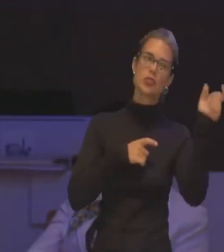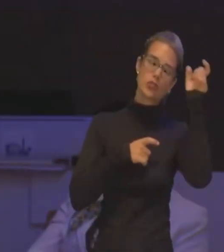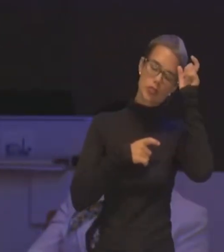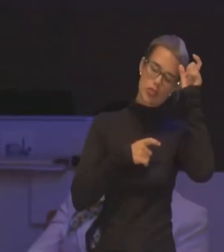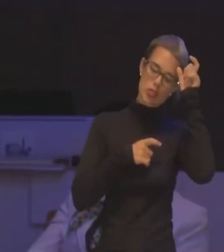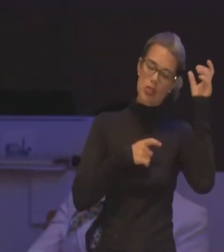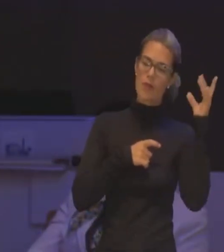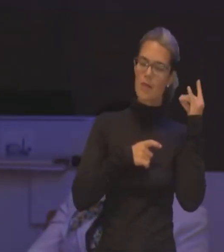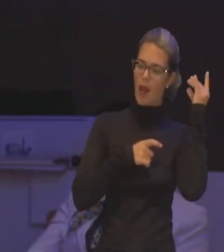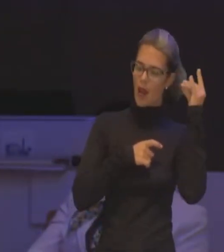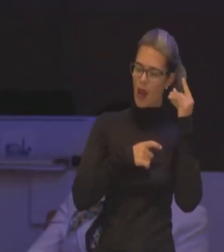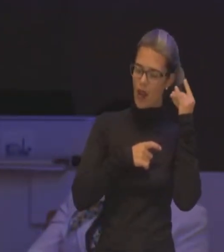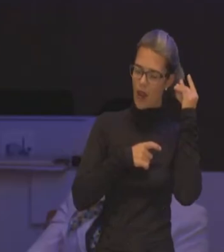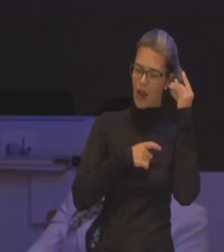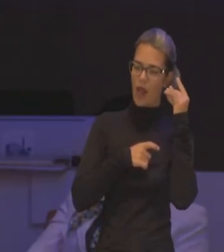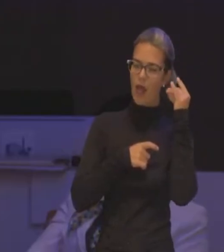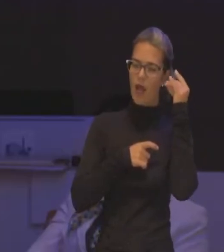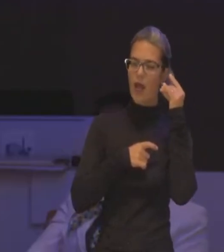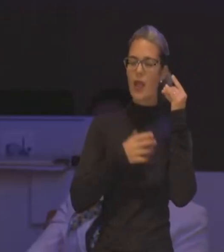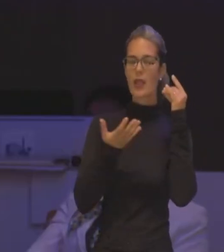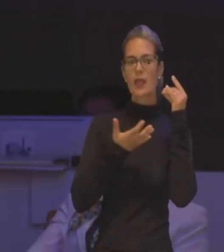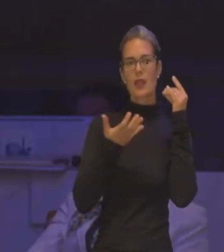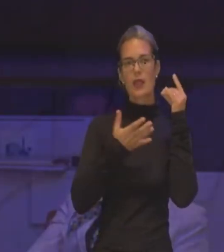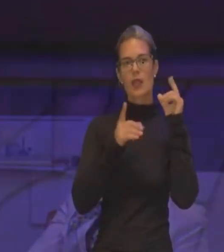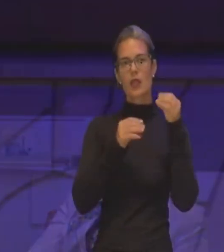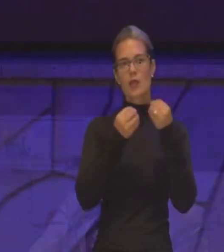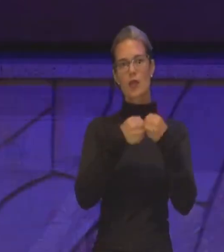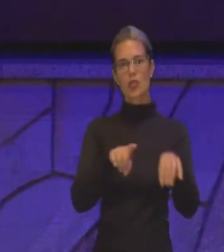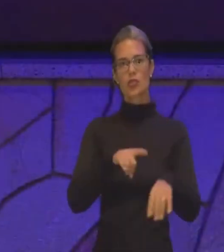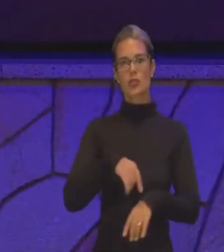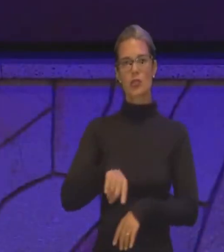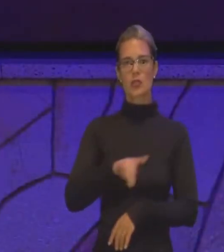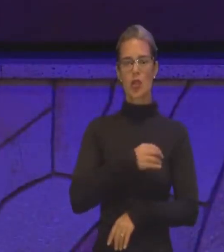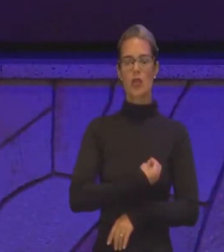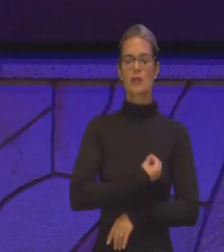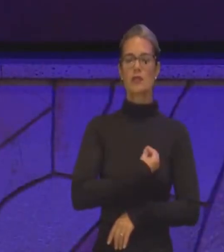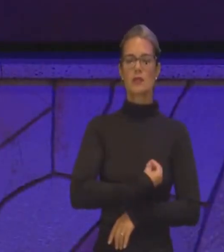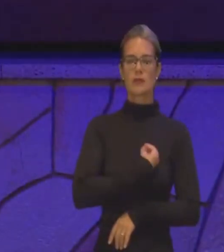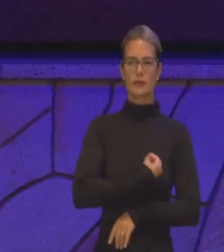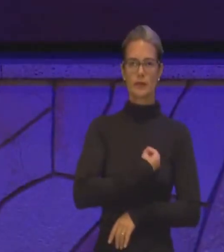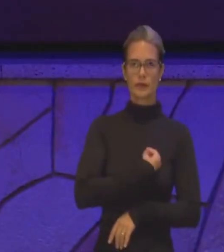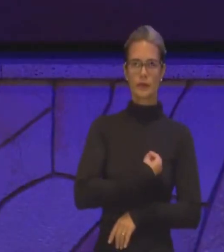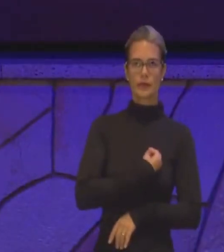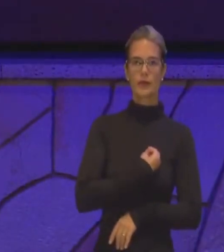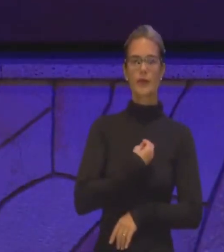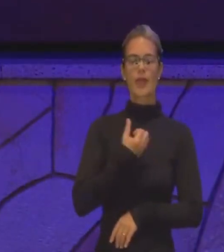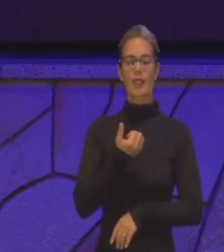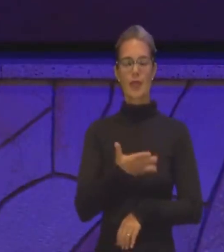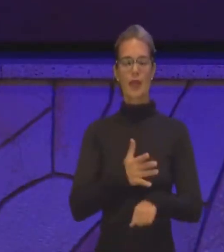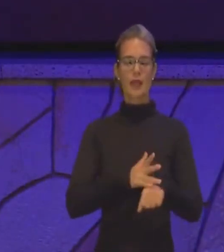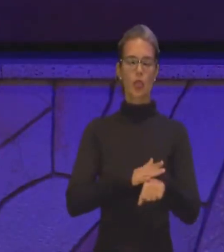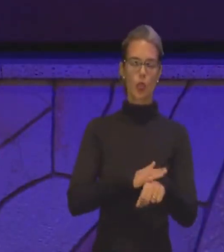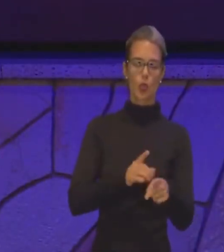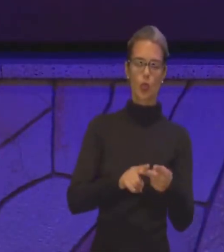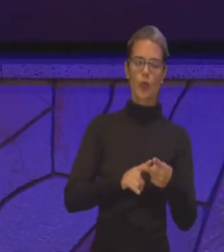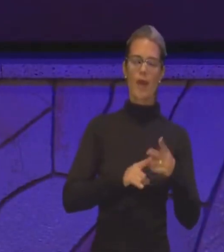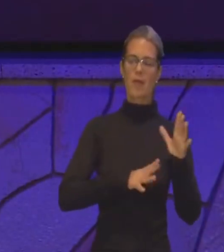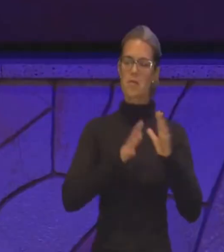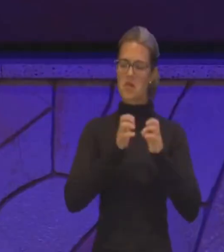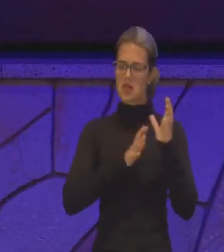algo mal que queria o nosso mal. Queria prejudicar, trazer enfermidades,